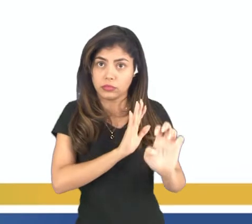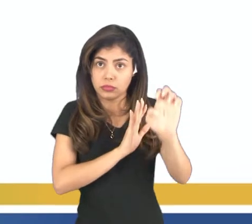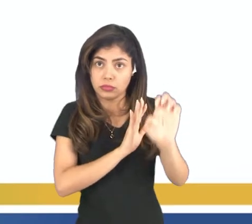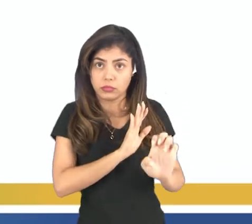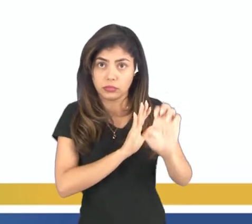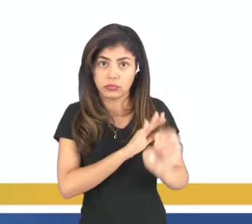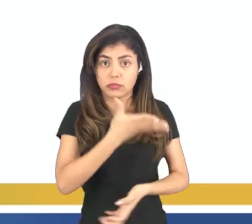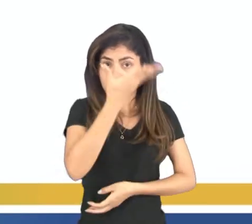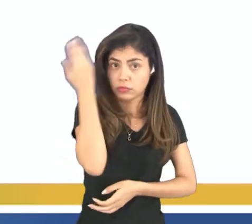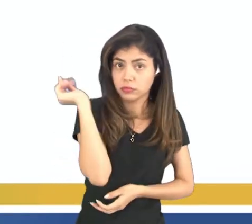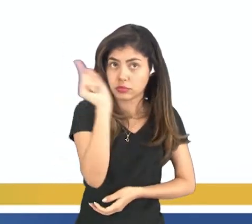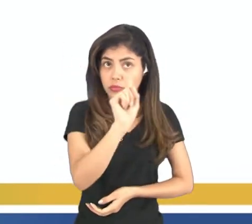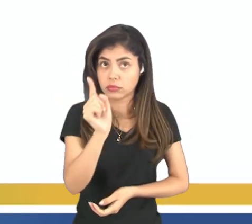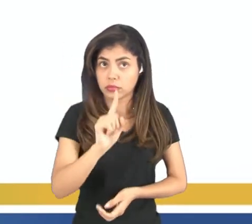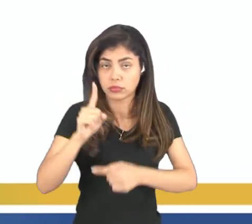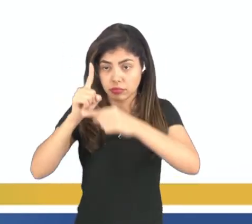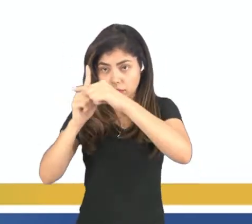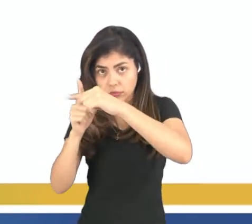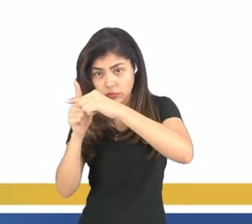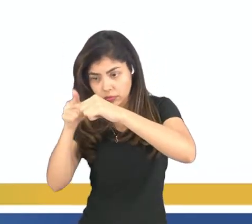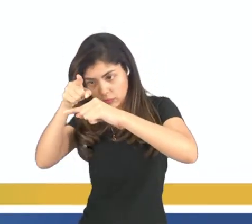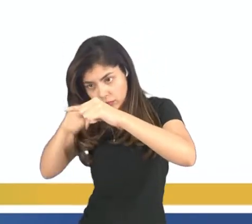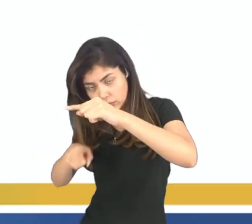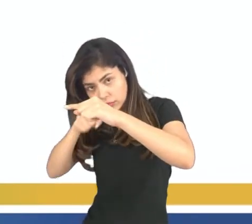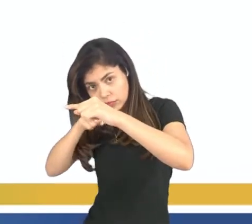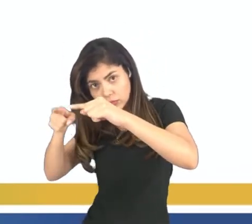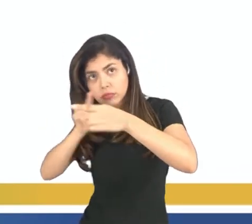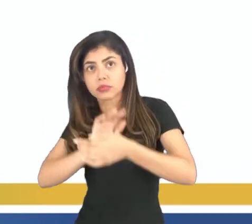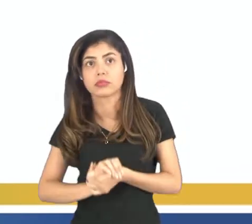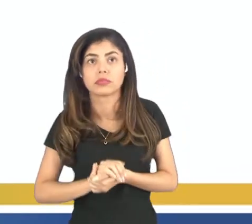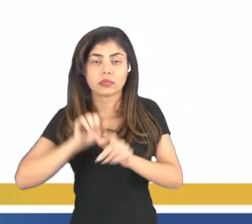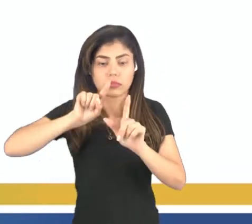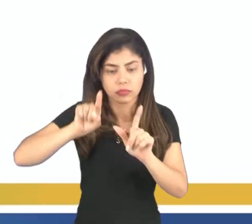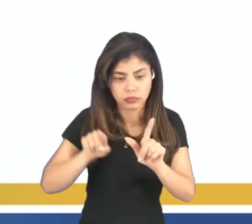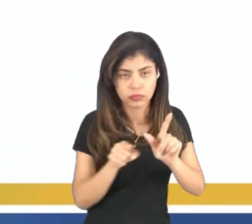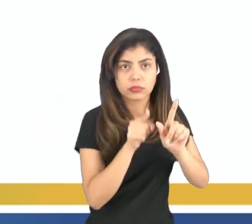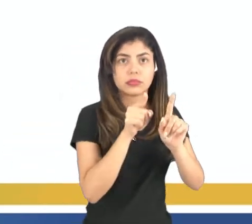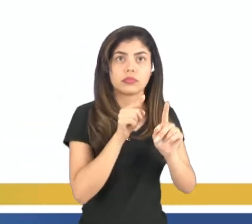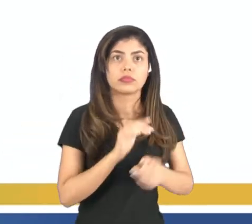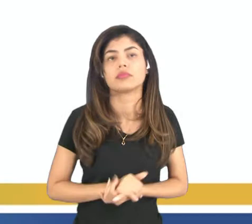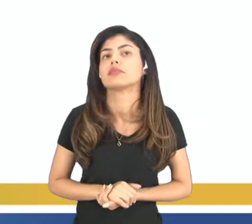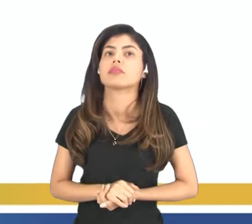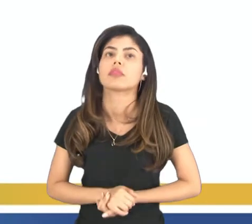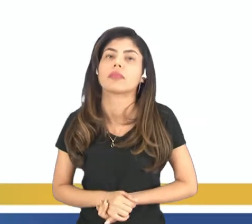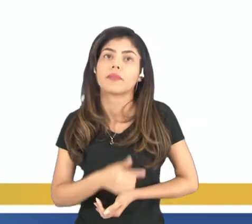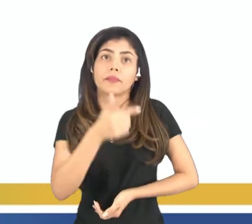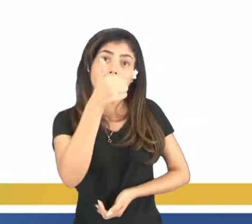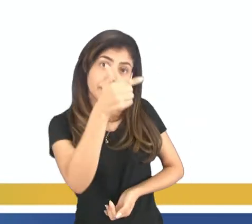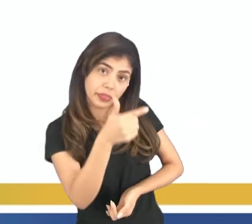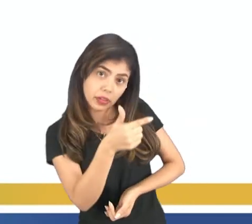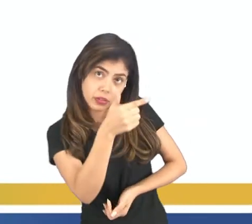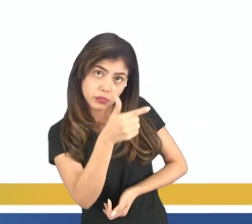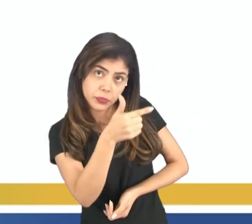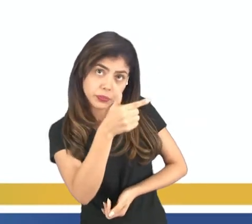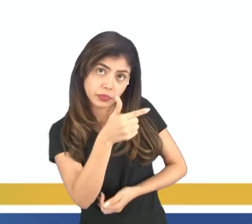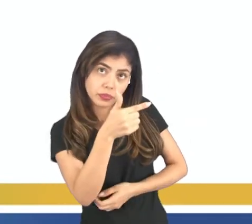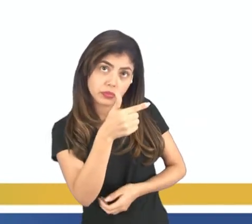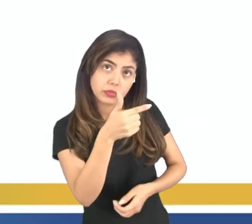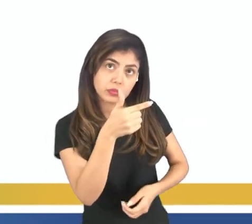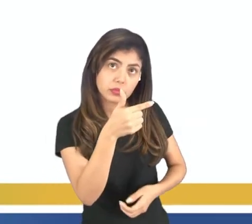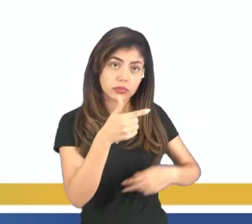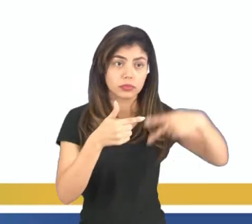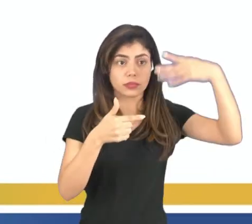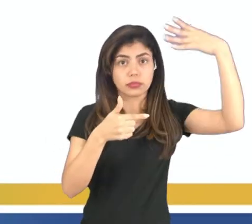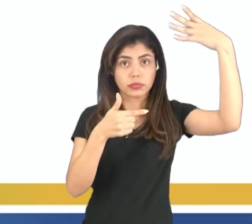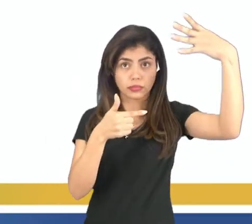esquerda para você não esquecer coloca o sinalzinho de mais certo nós vamos usar o próximo algarismos certo então os 6 vezes 7